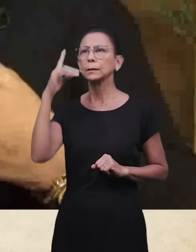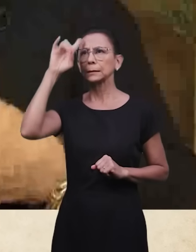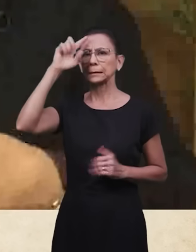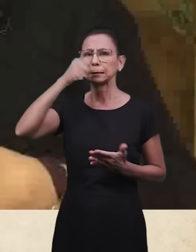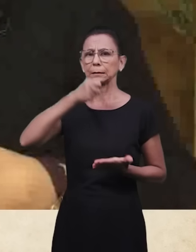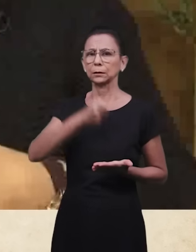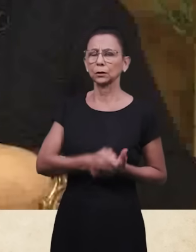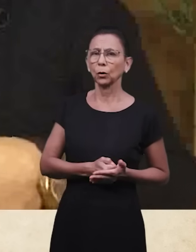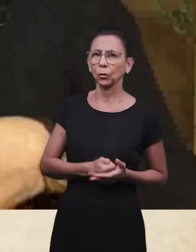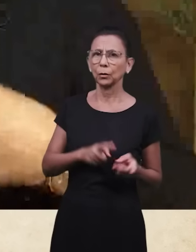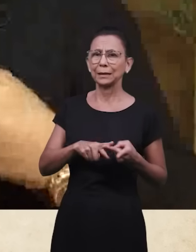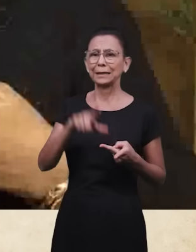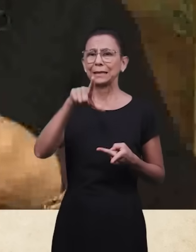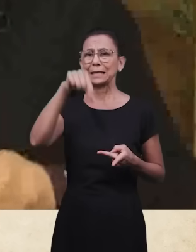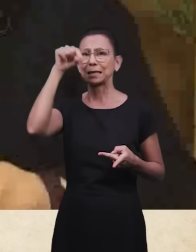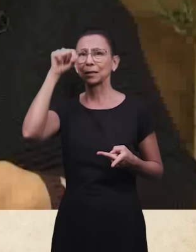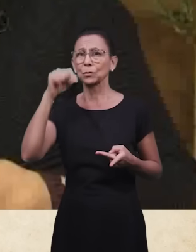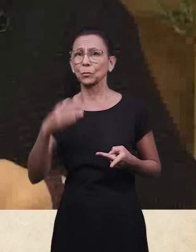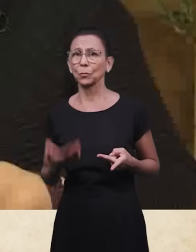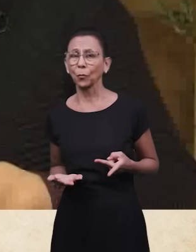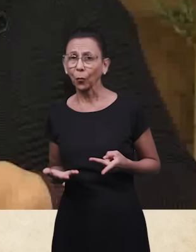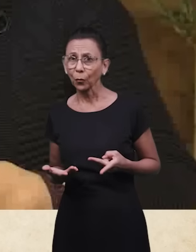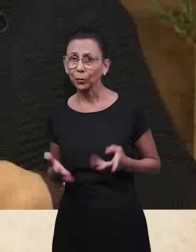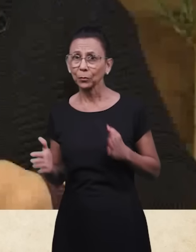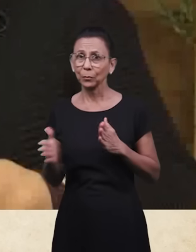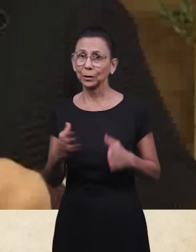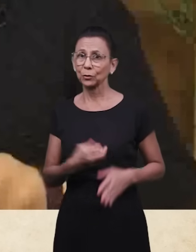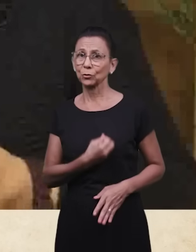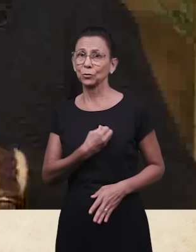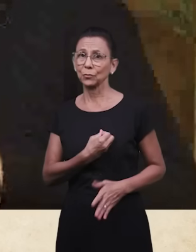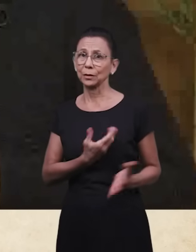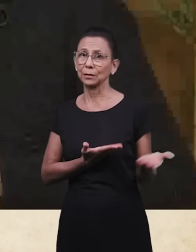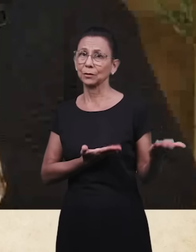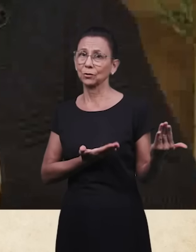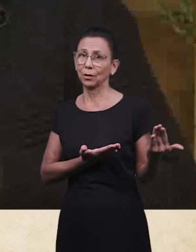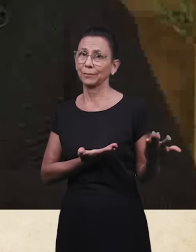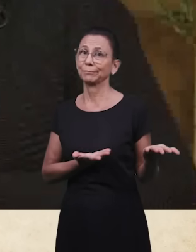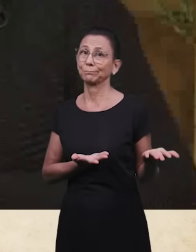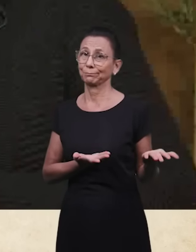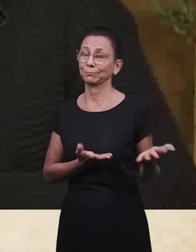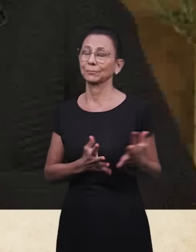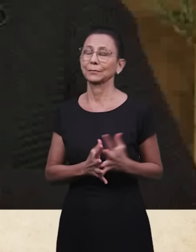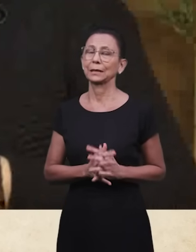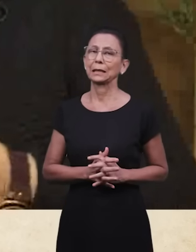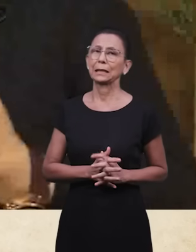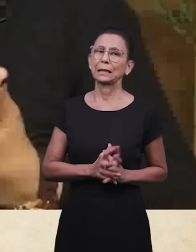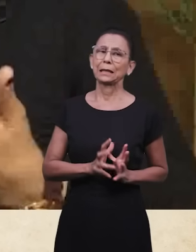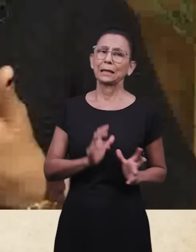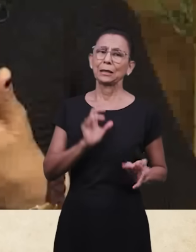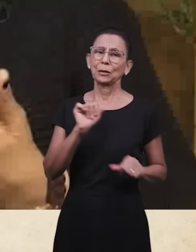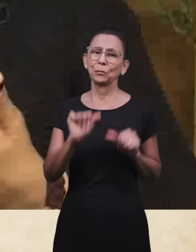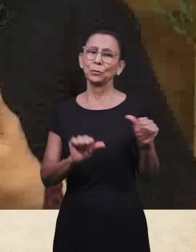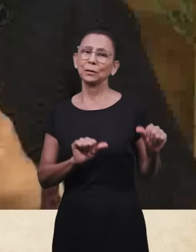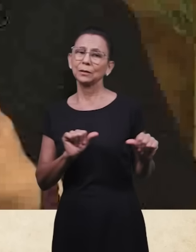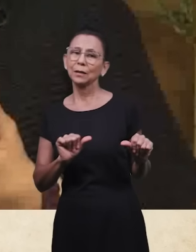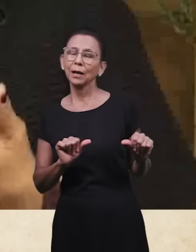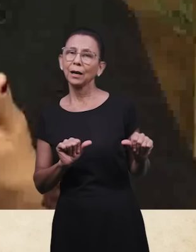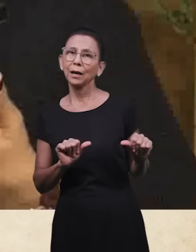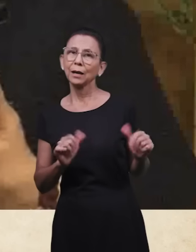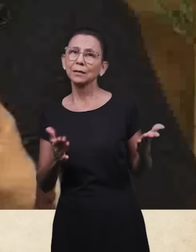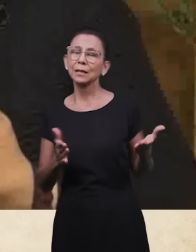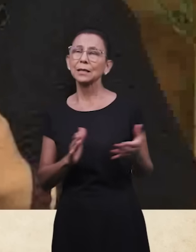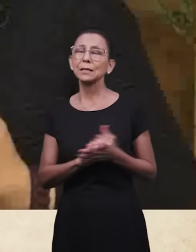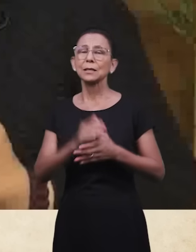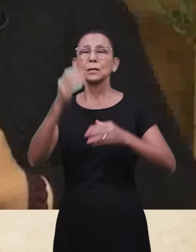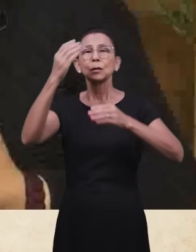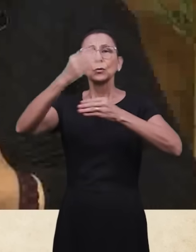de decisões, escolhas que ele precisa fazer nessa fase da vida dele. É uma mudança,